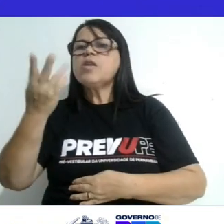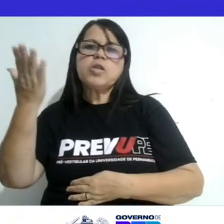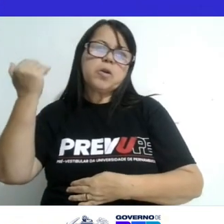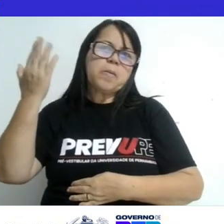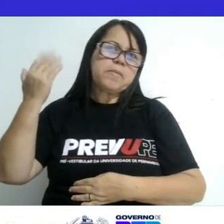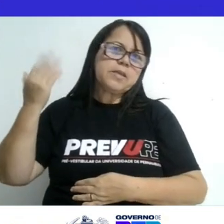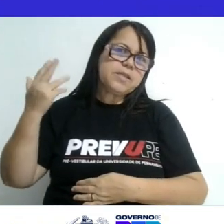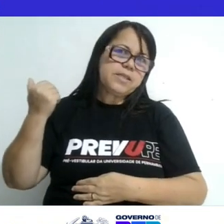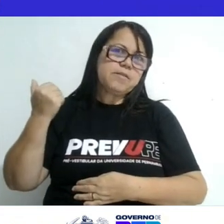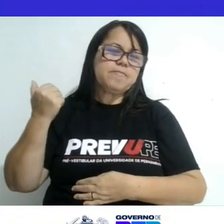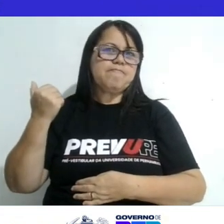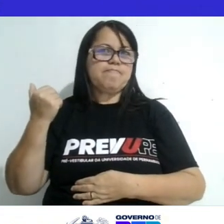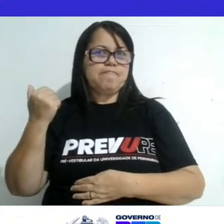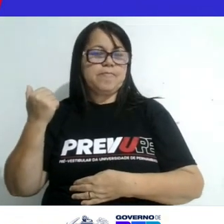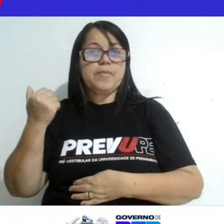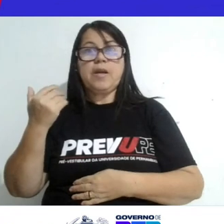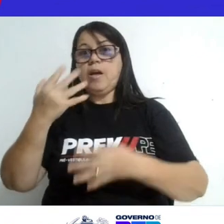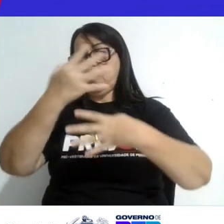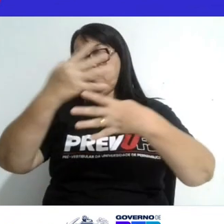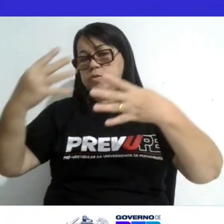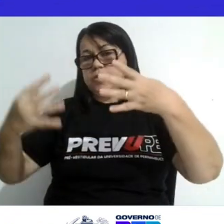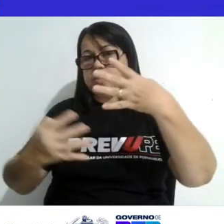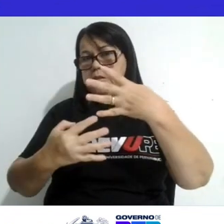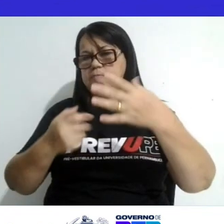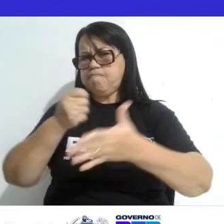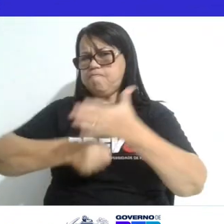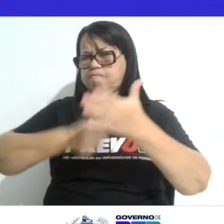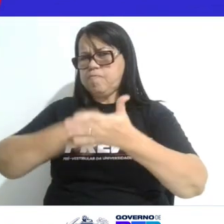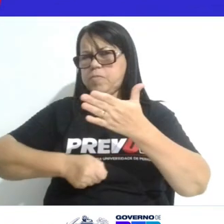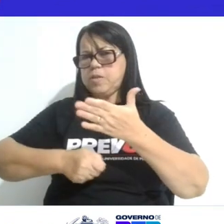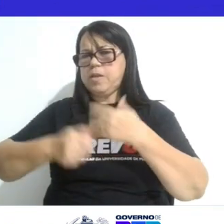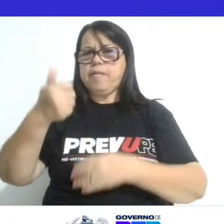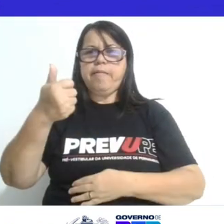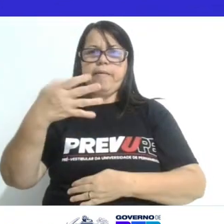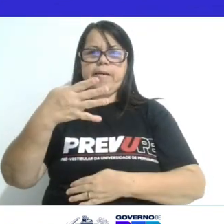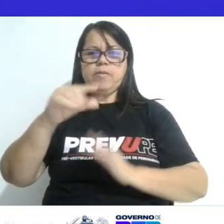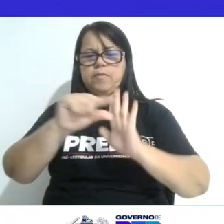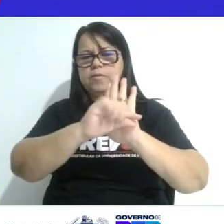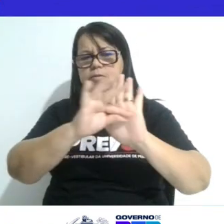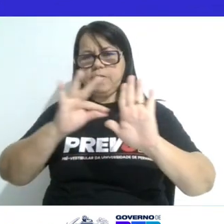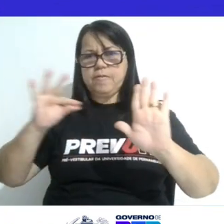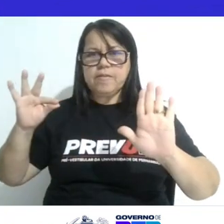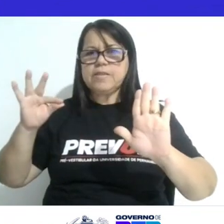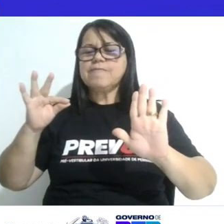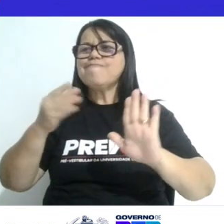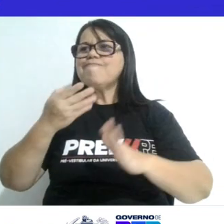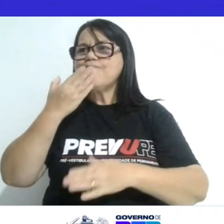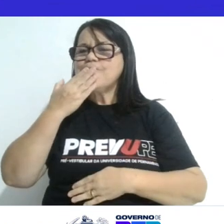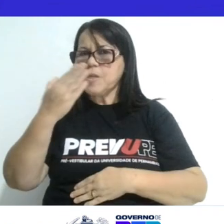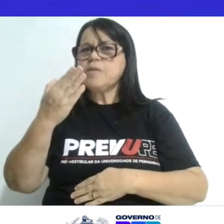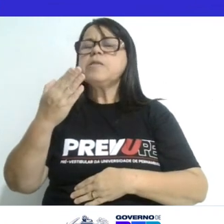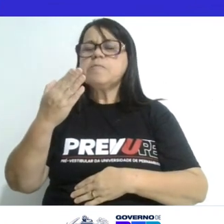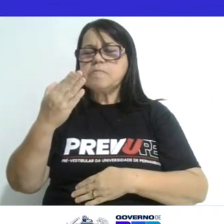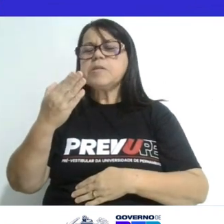pureza estética o soneto com sua estrutura rígida de 14 versos foi a forma preferida dos parnasianos sendo